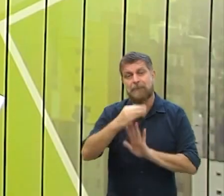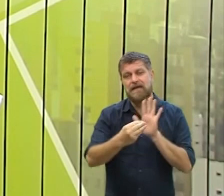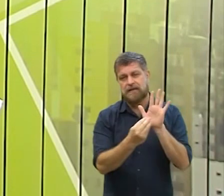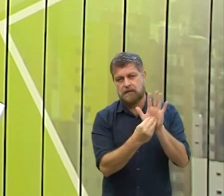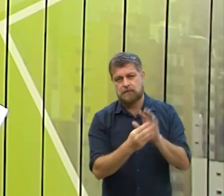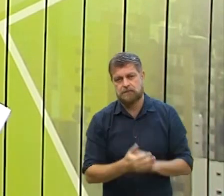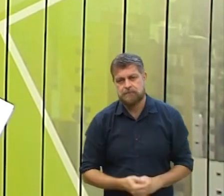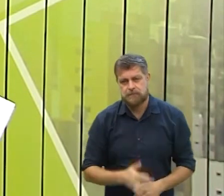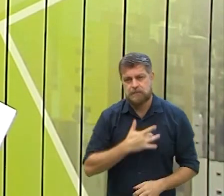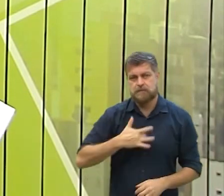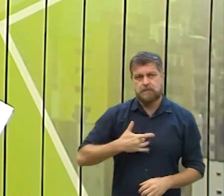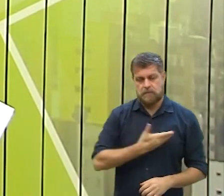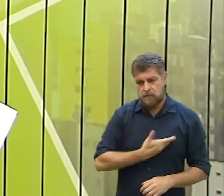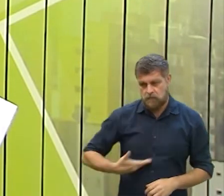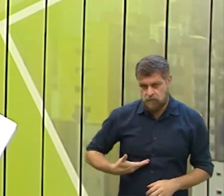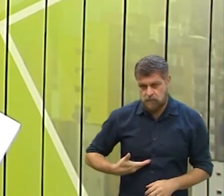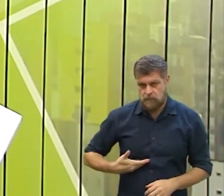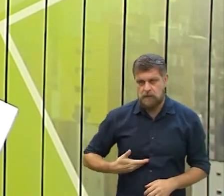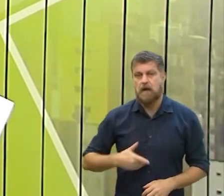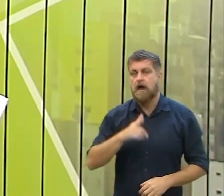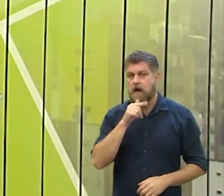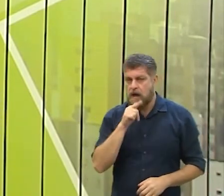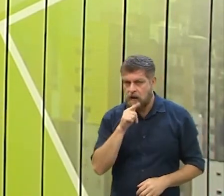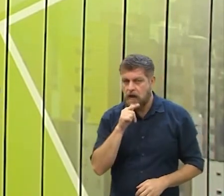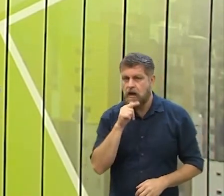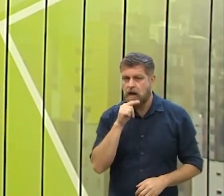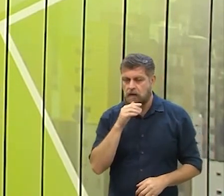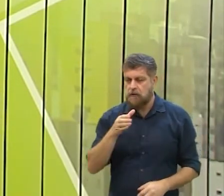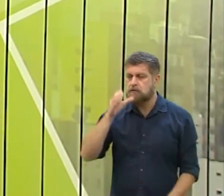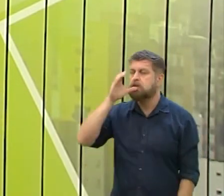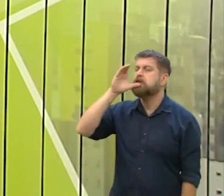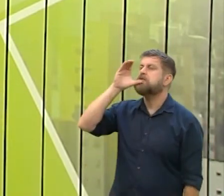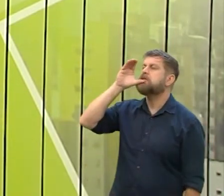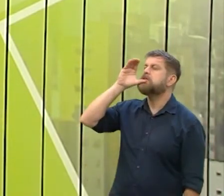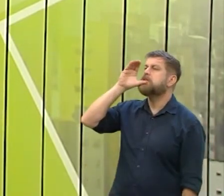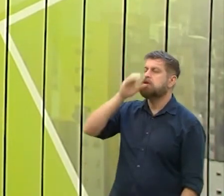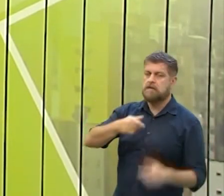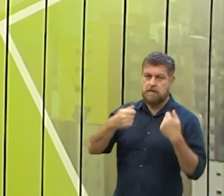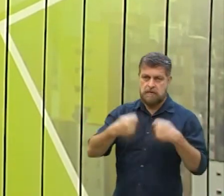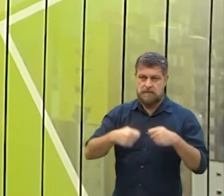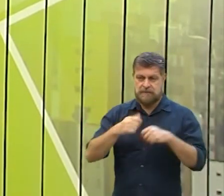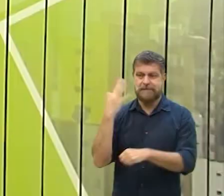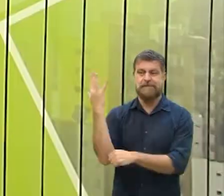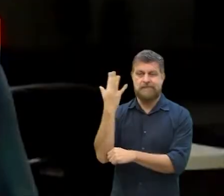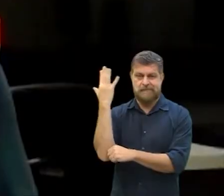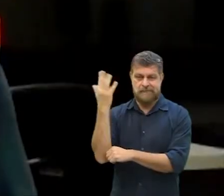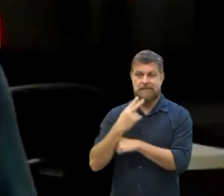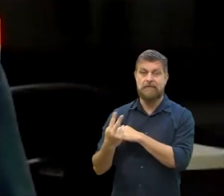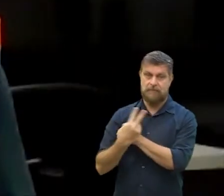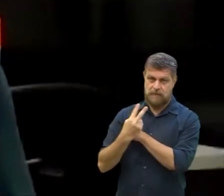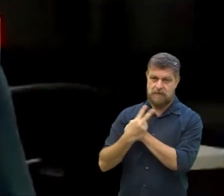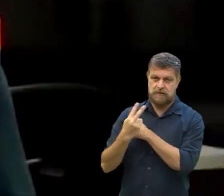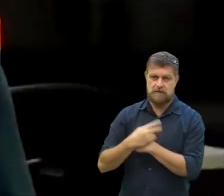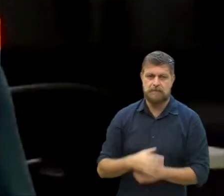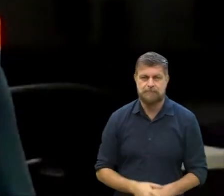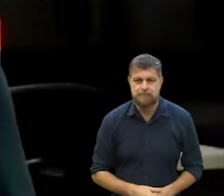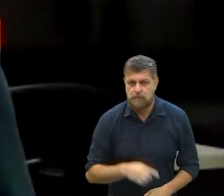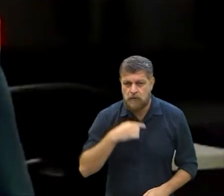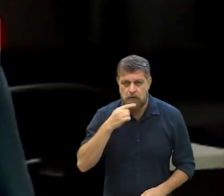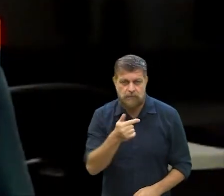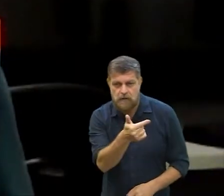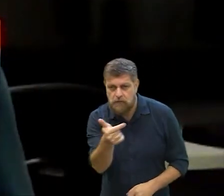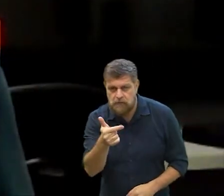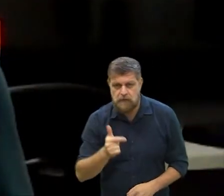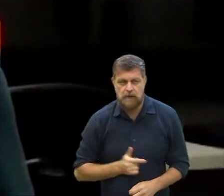ambiental. E quanto à saúde pública, muita água, né, Sidney, para se hidratar e se proteger desse tempo louco. Não tenha dúvida nenhuma. Um